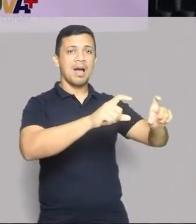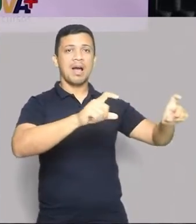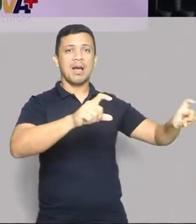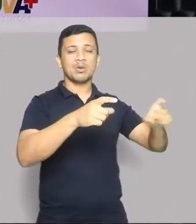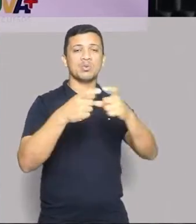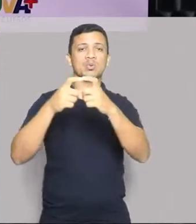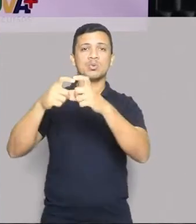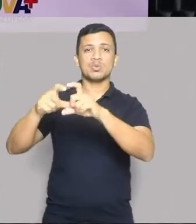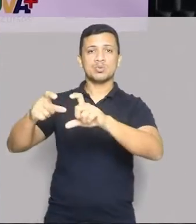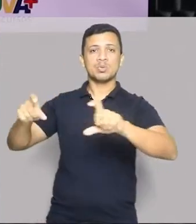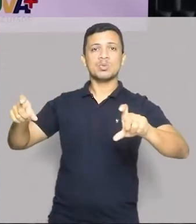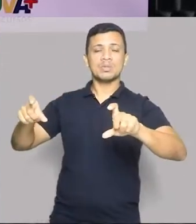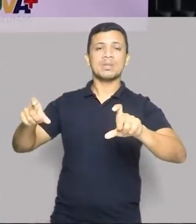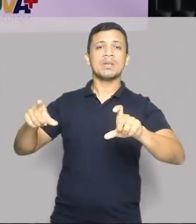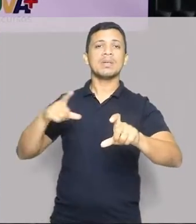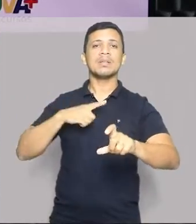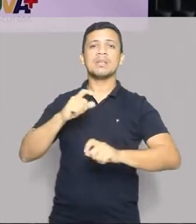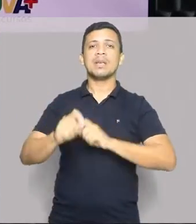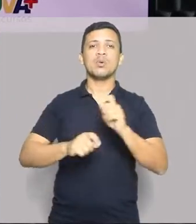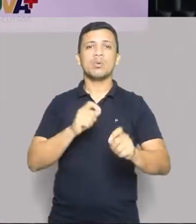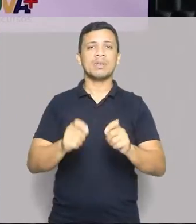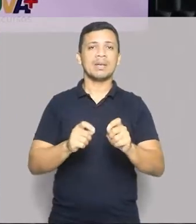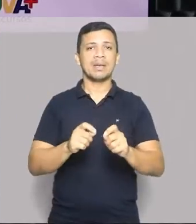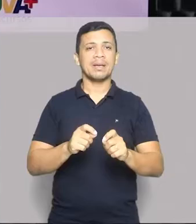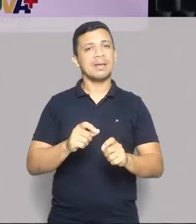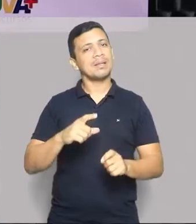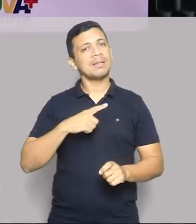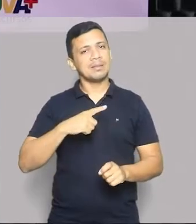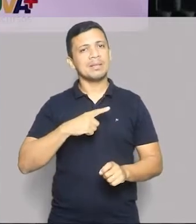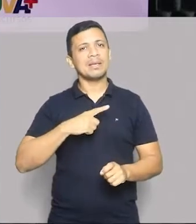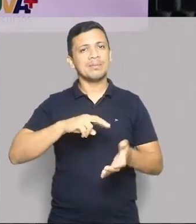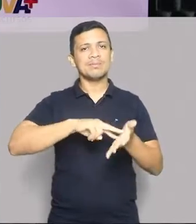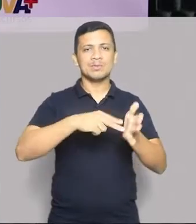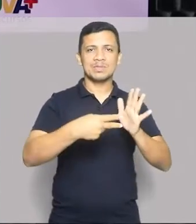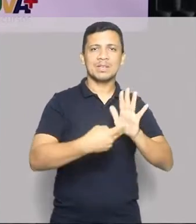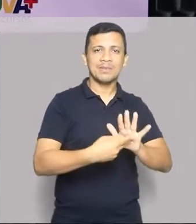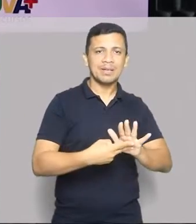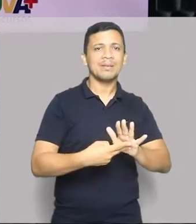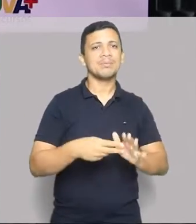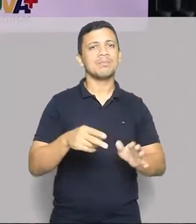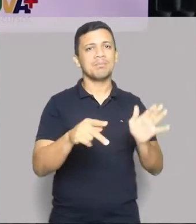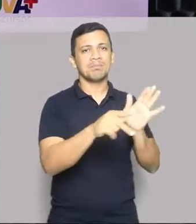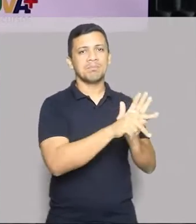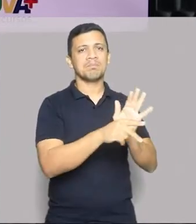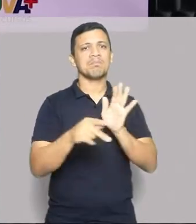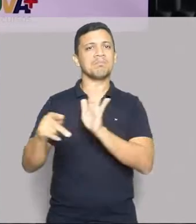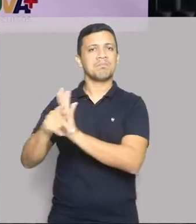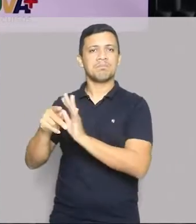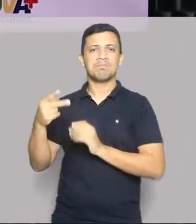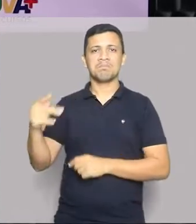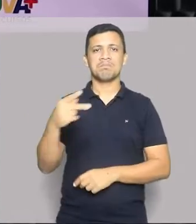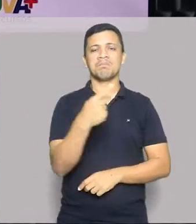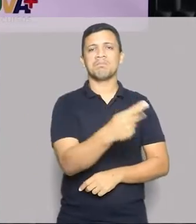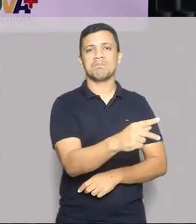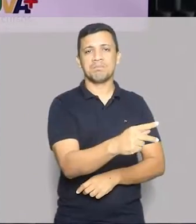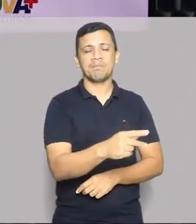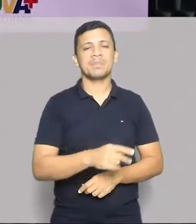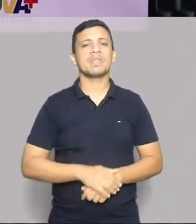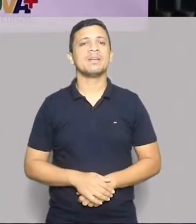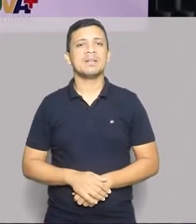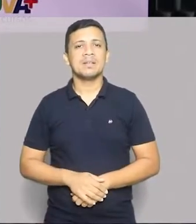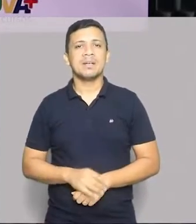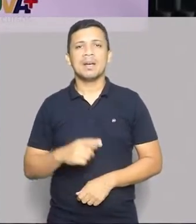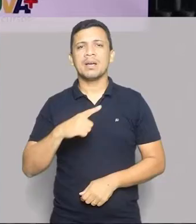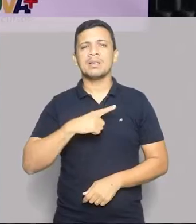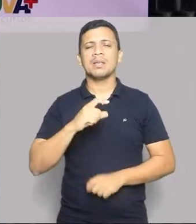oração funcionando como termo da outra. Quando eu falo em sintaticamente independentes, não se esqueçam, não